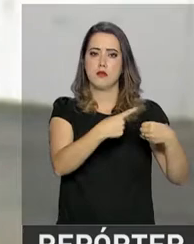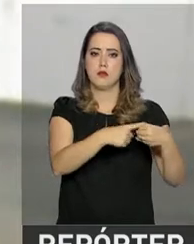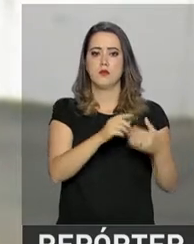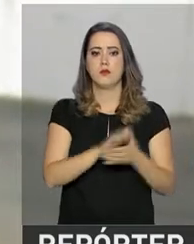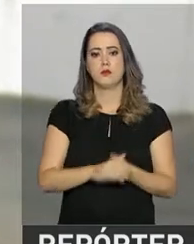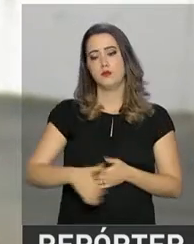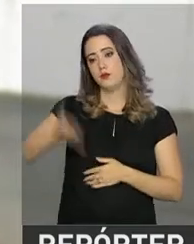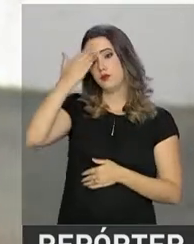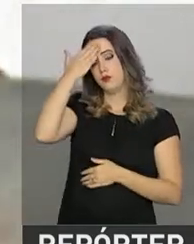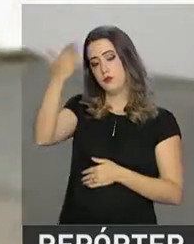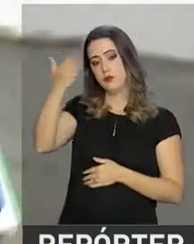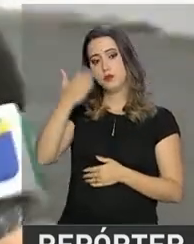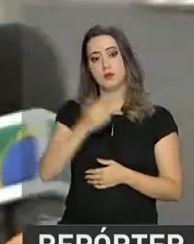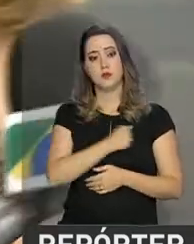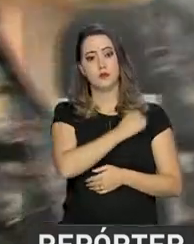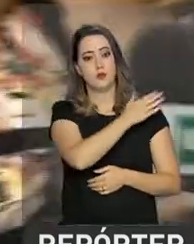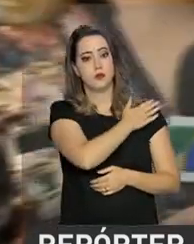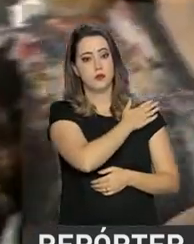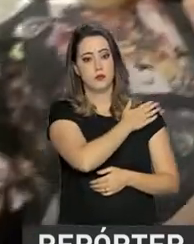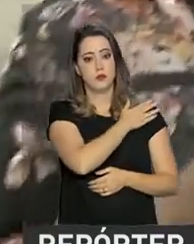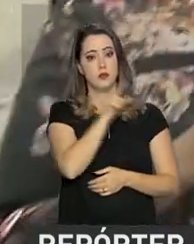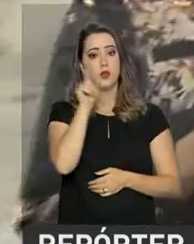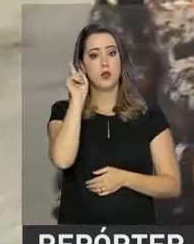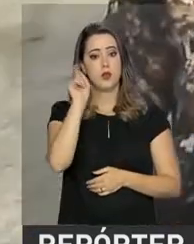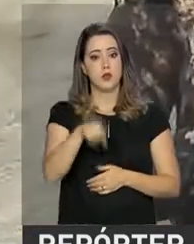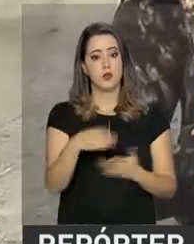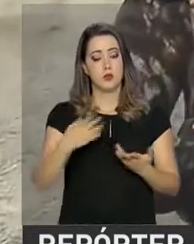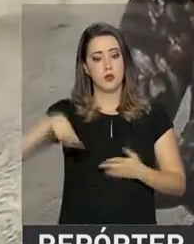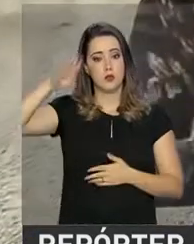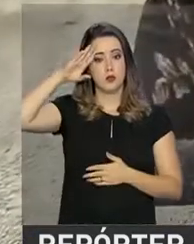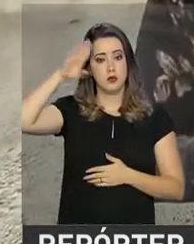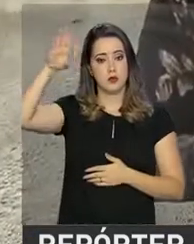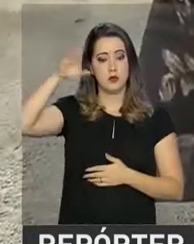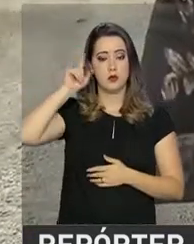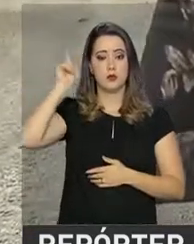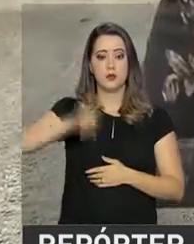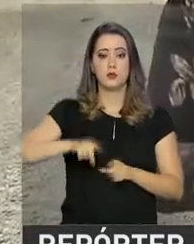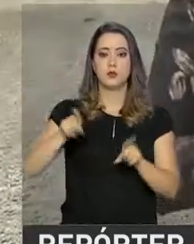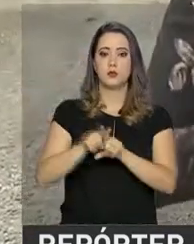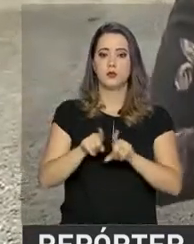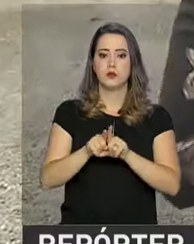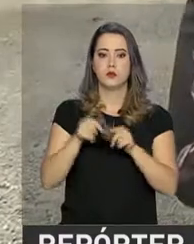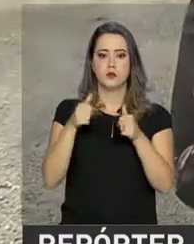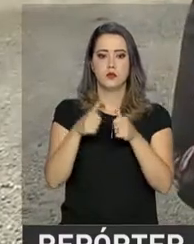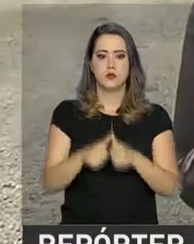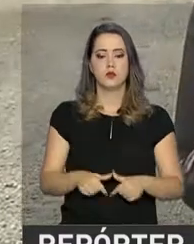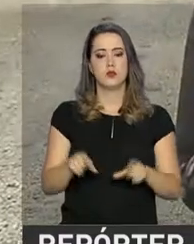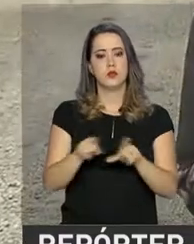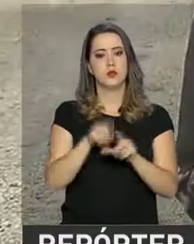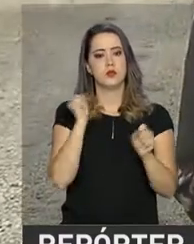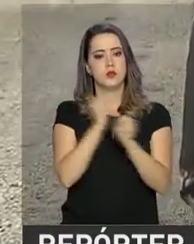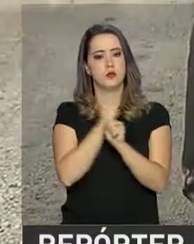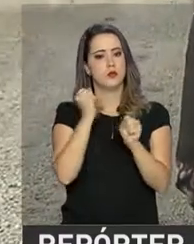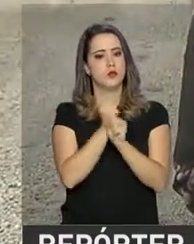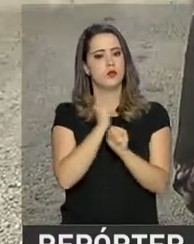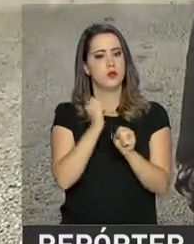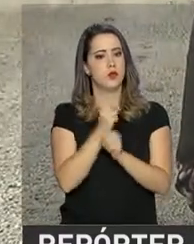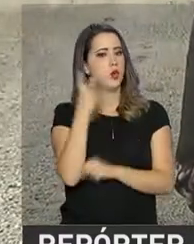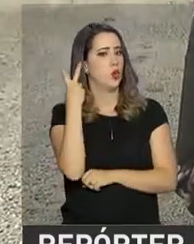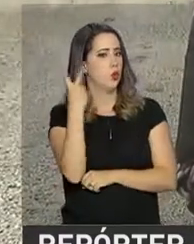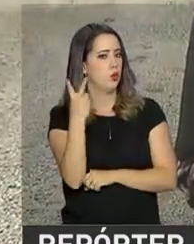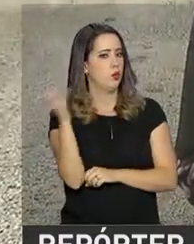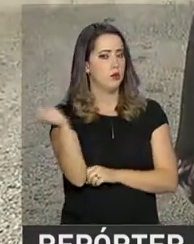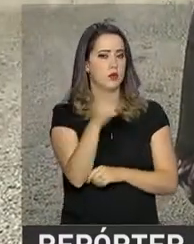obrigada coronel e olha o exército nas forças armadas também estão atuando na construção de dois novos